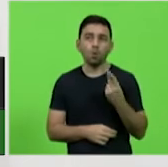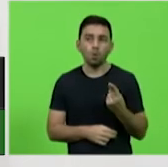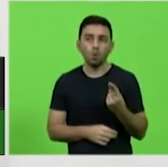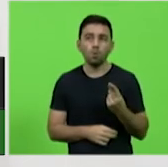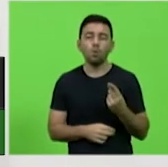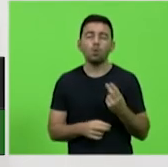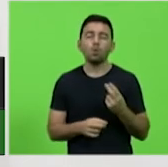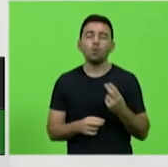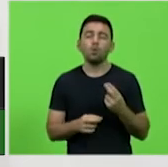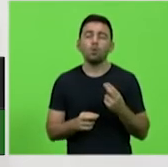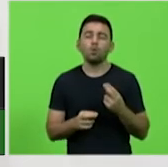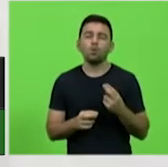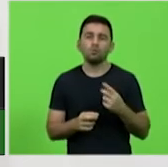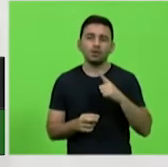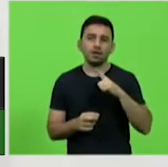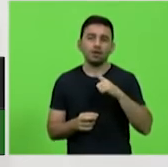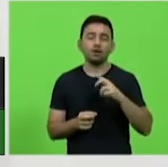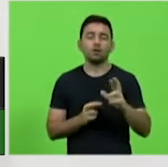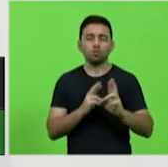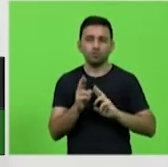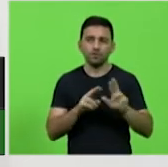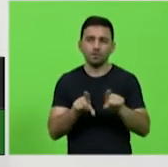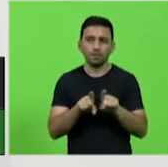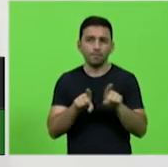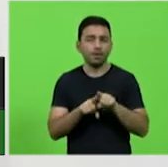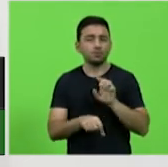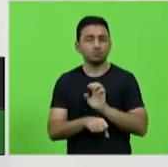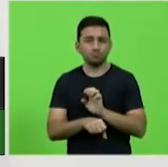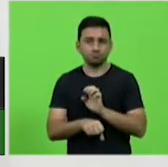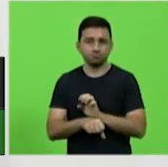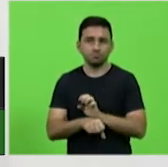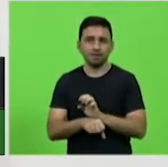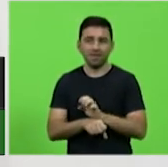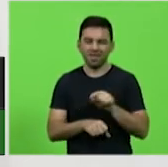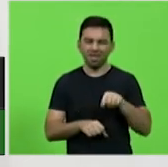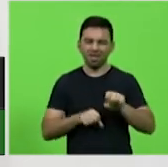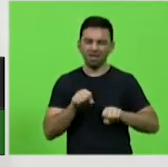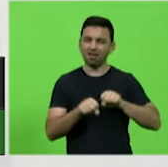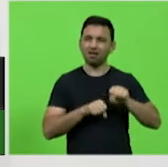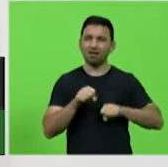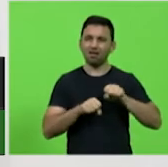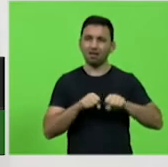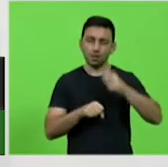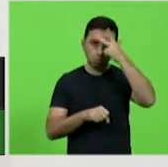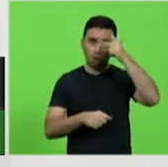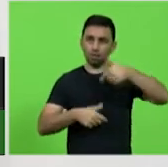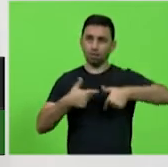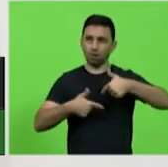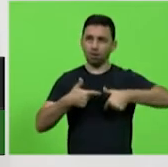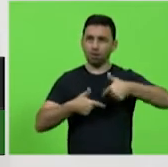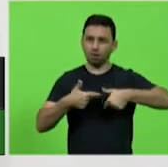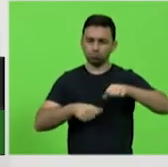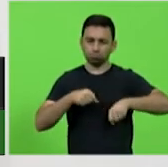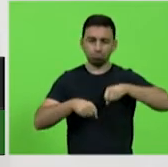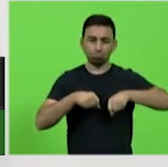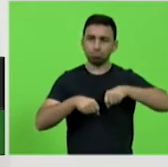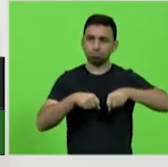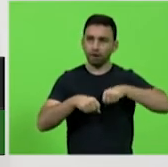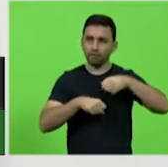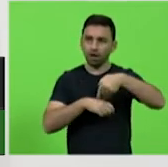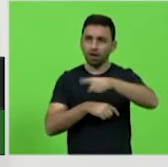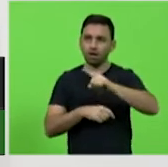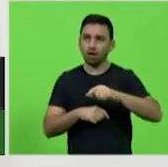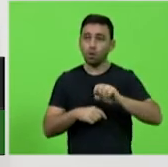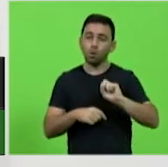rodovia estadual. E aí o ciclista, o trabalhador, ou aquele que está praticando